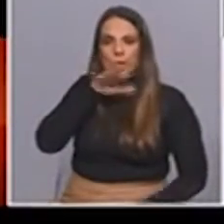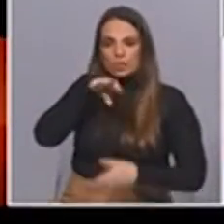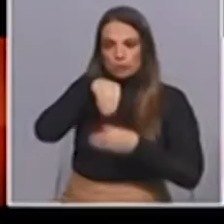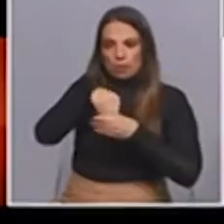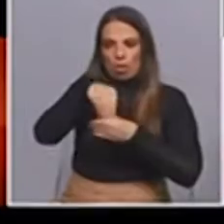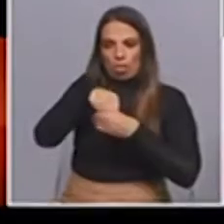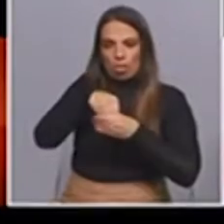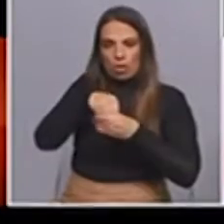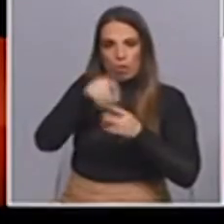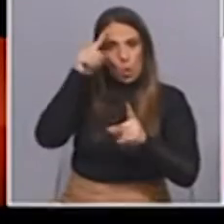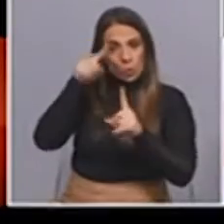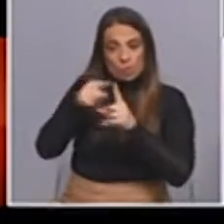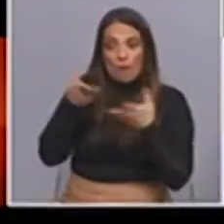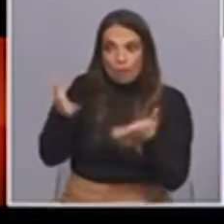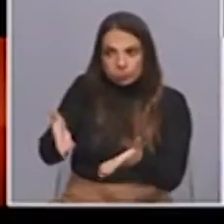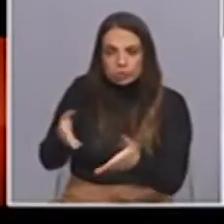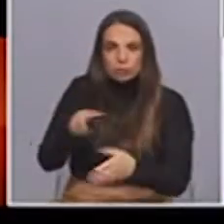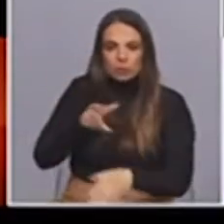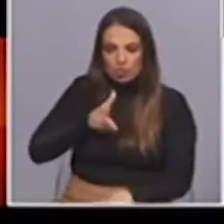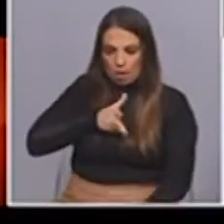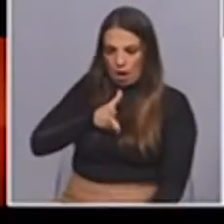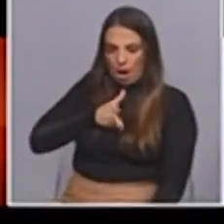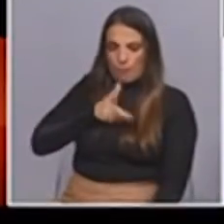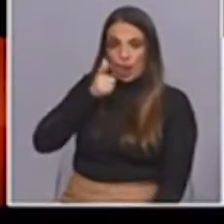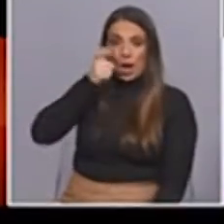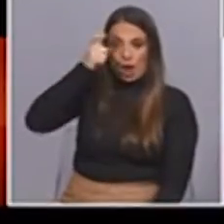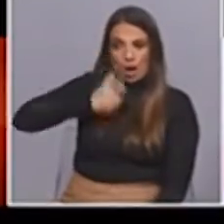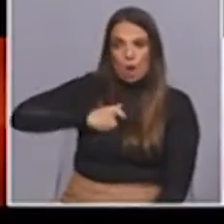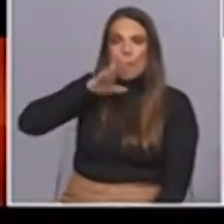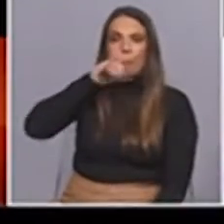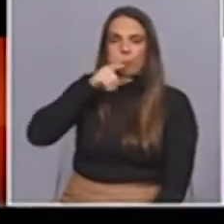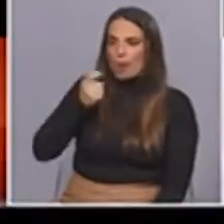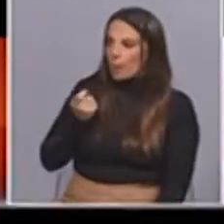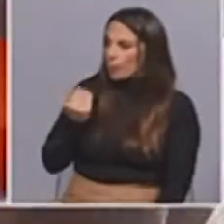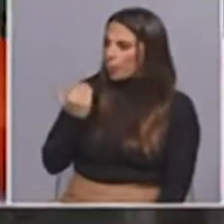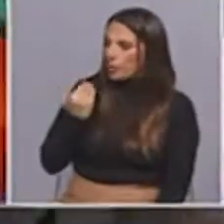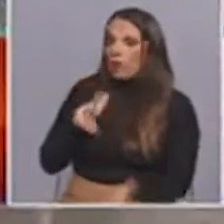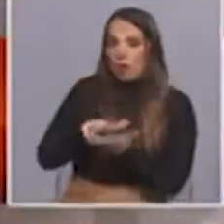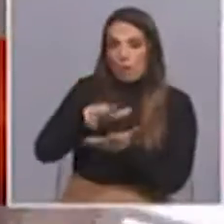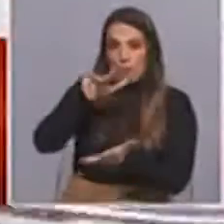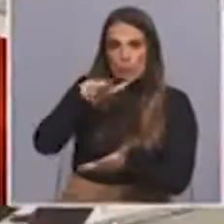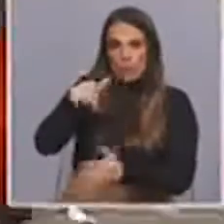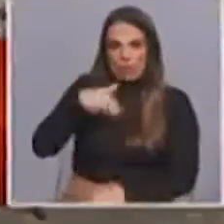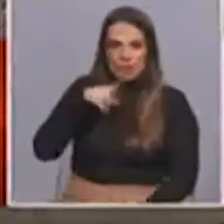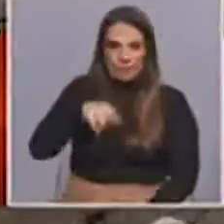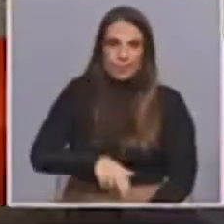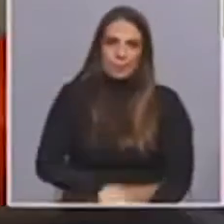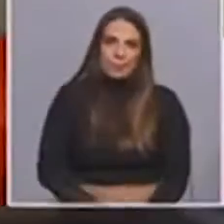envolvidos na missão de resgate as câmeras corporais nos polícias que foram recentemente aprovadas em Portugal